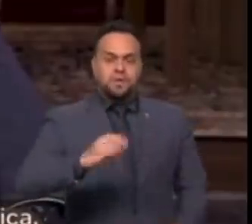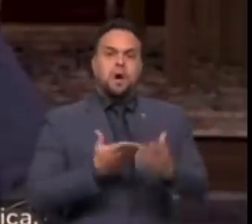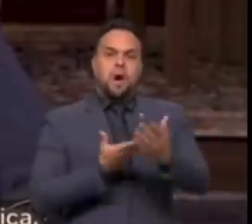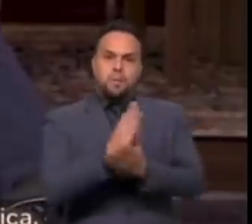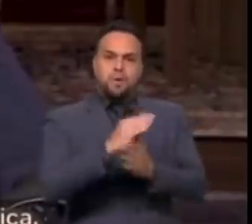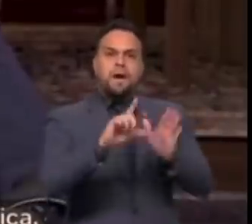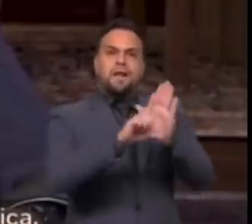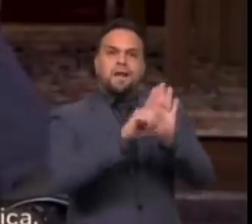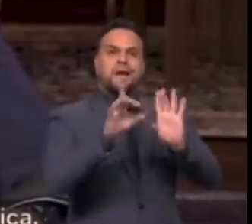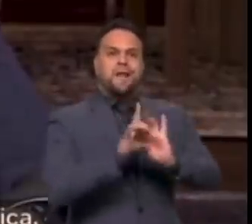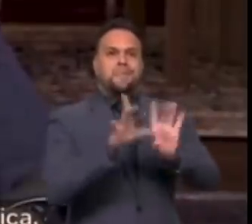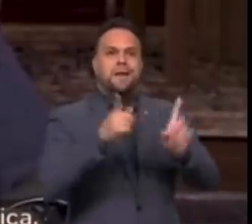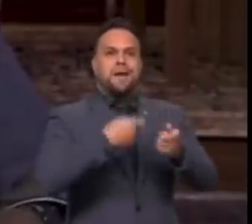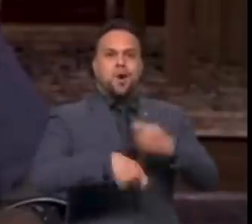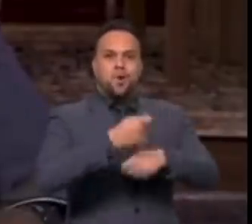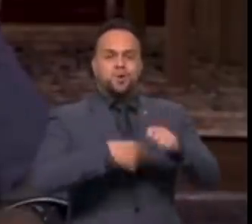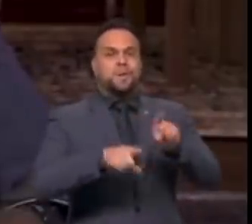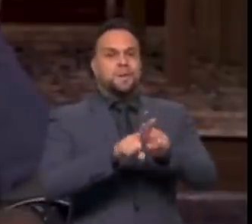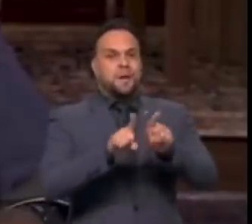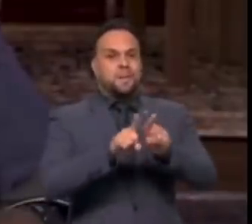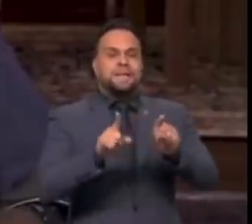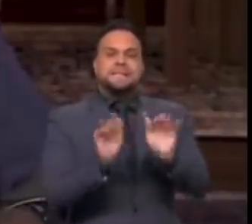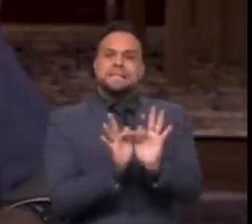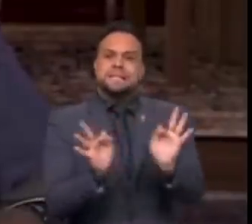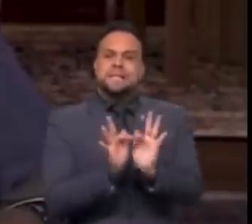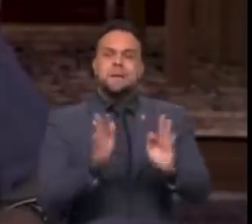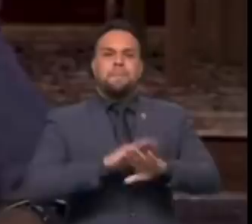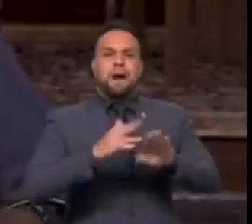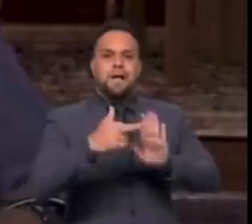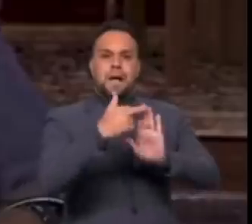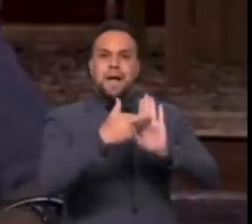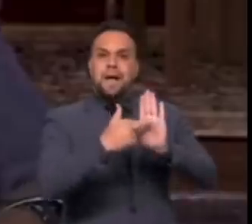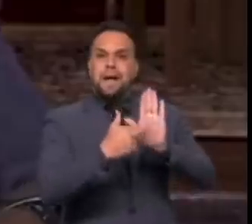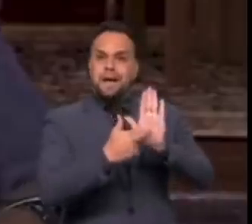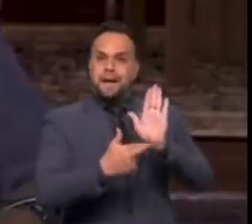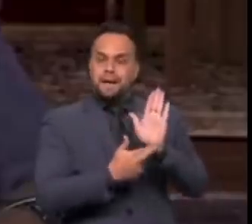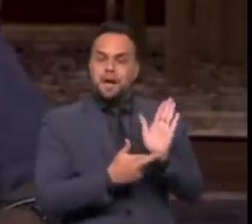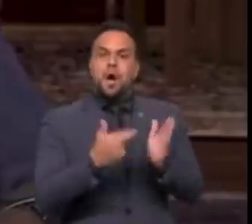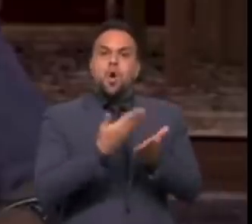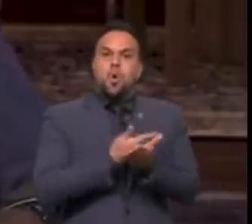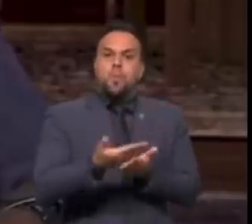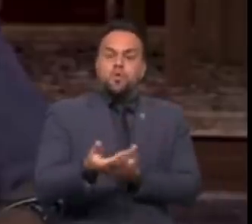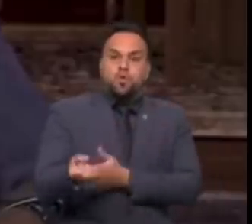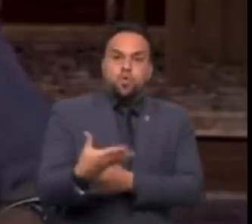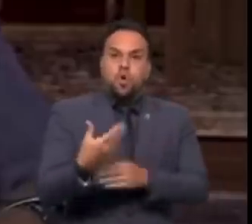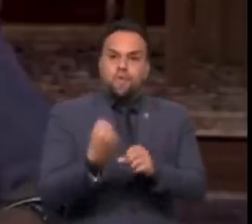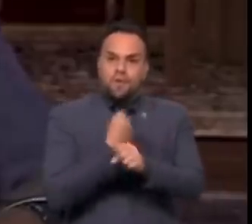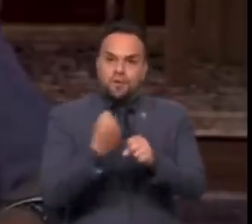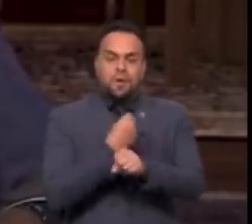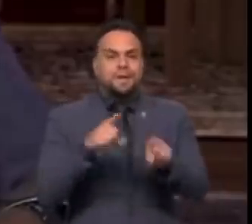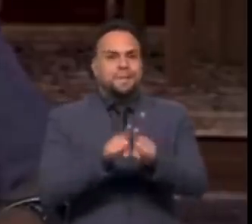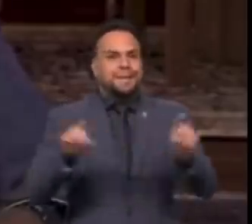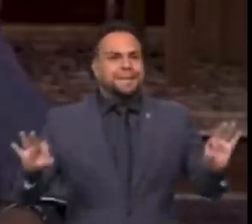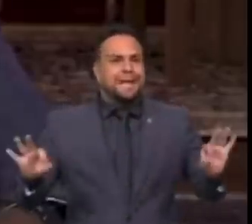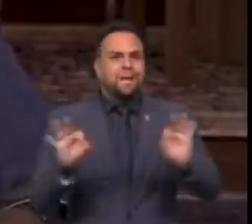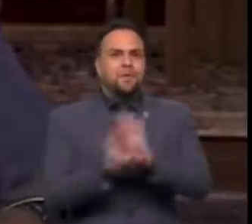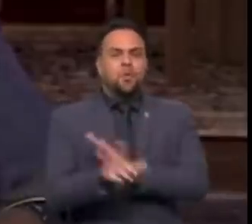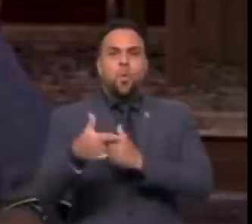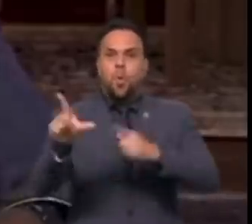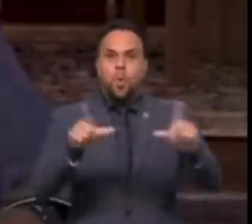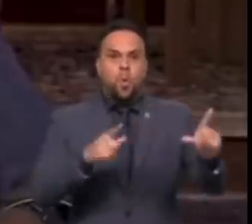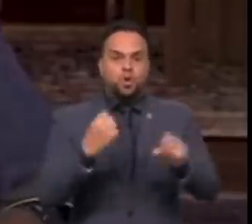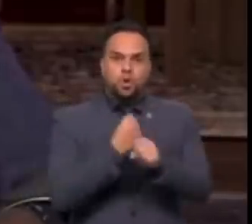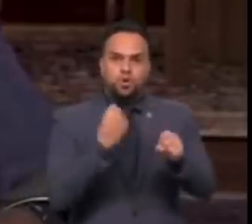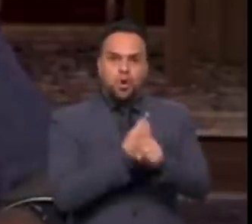aprovamos a lei da Liberdade Econômica simplificamos as normas regulamentadoras começamos novas obras e